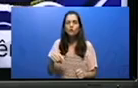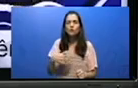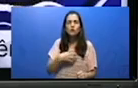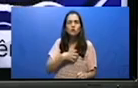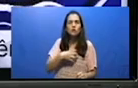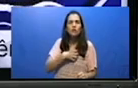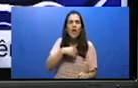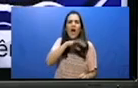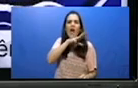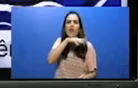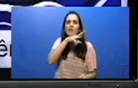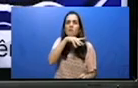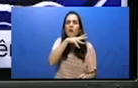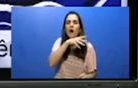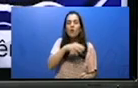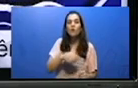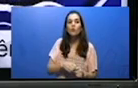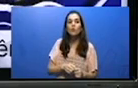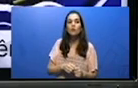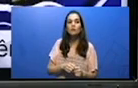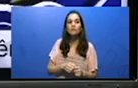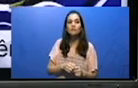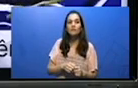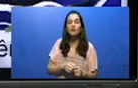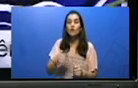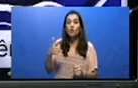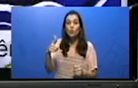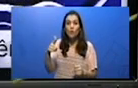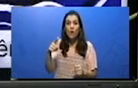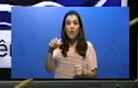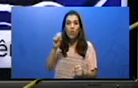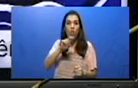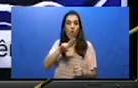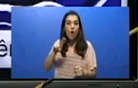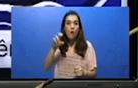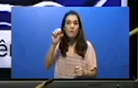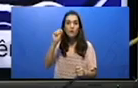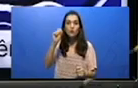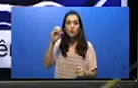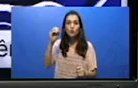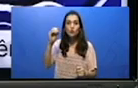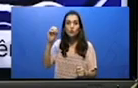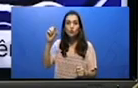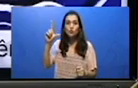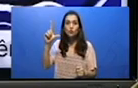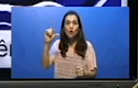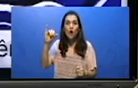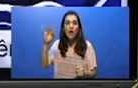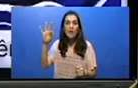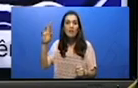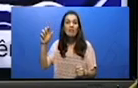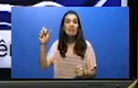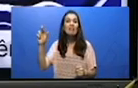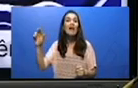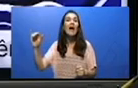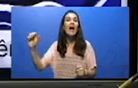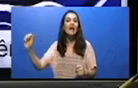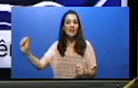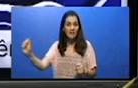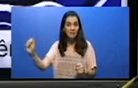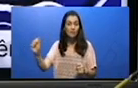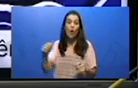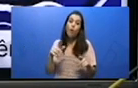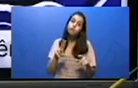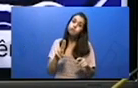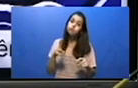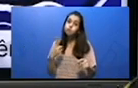aqui um verme chamado de solitária, ou o nome científico tênia. Esses